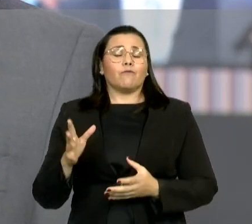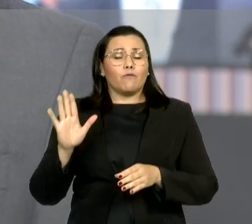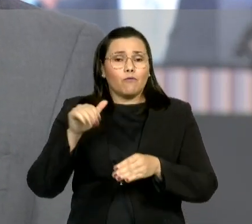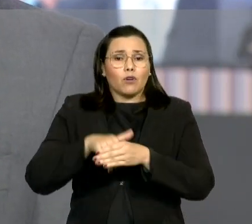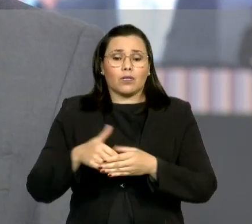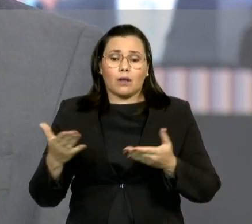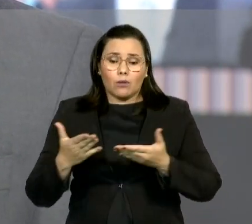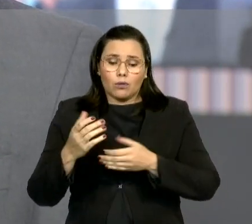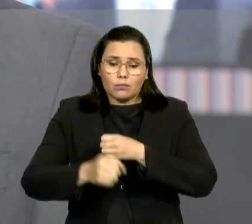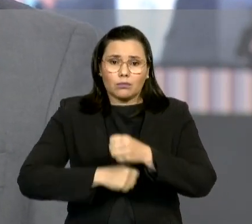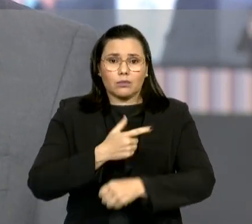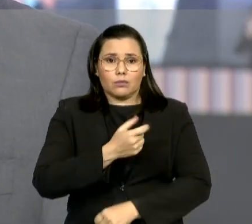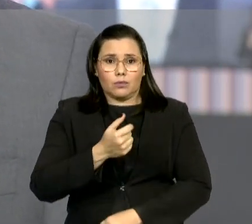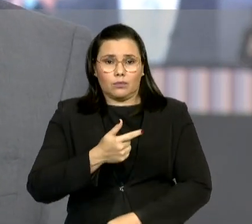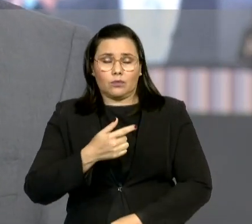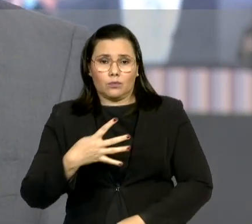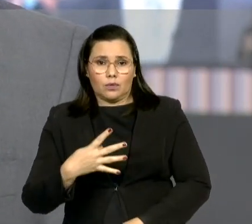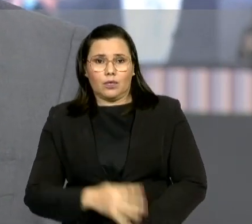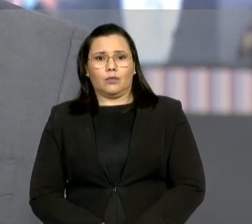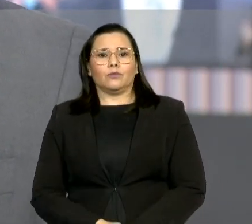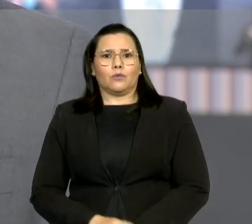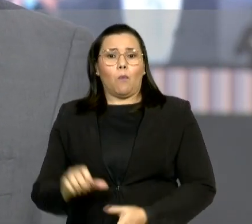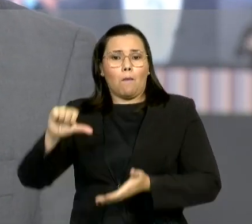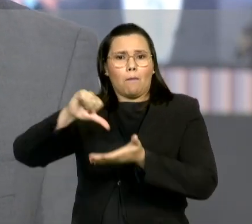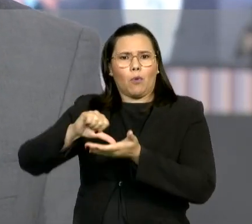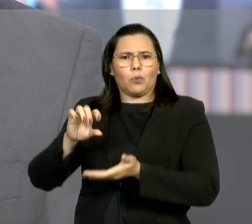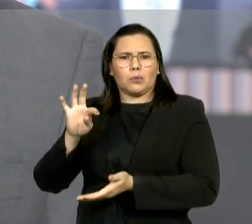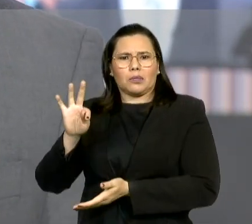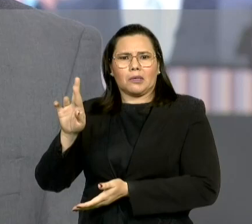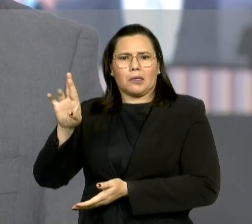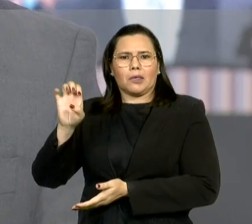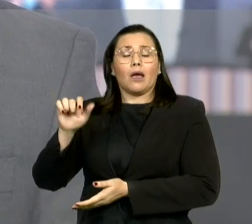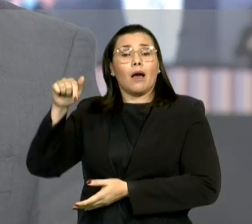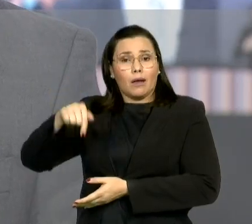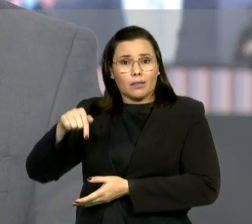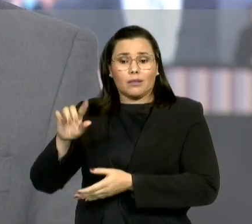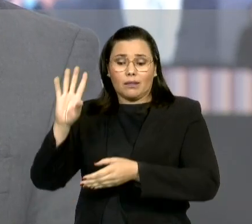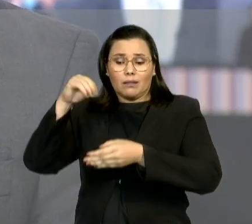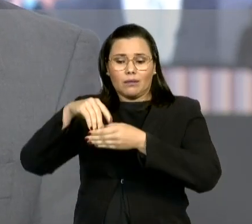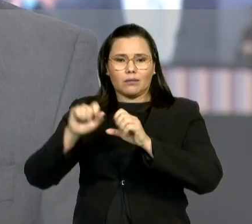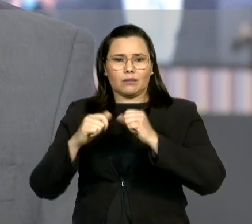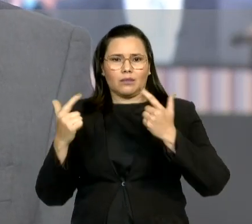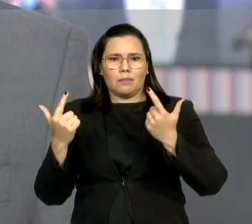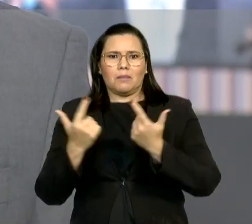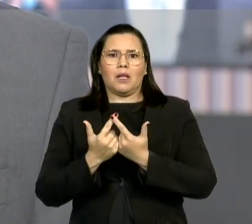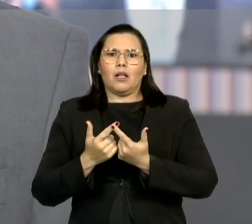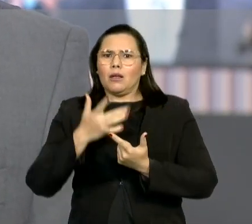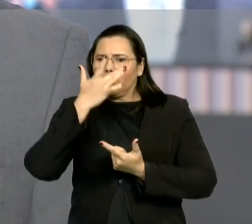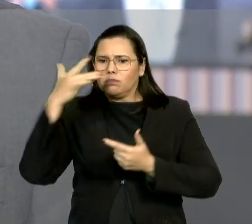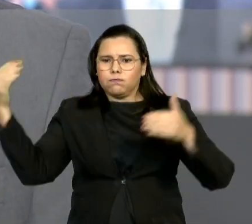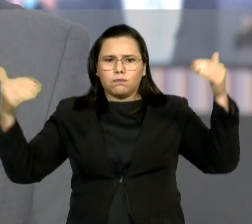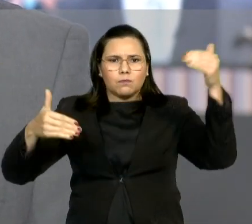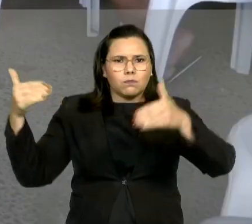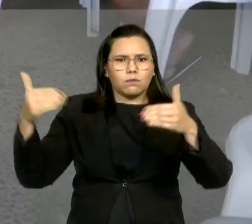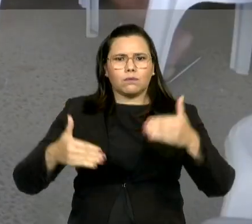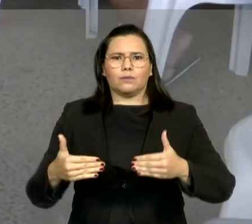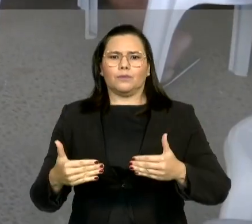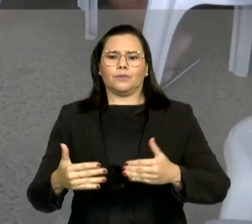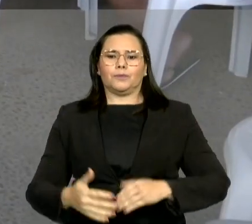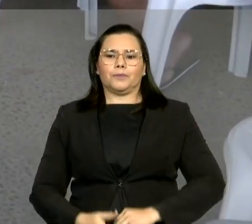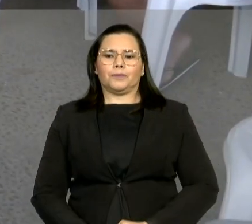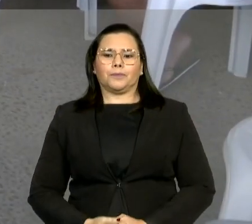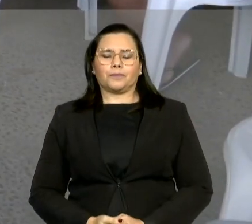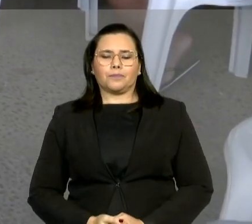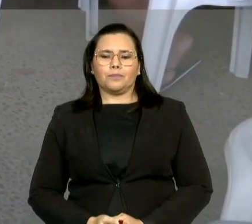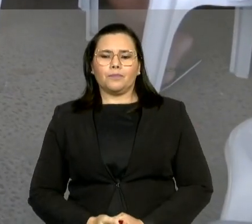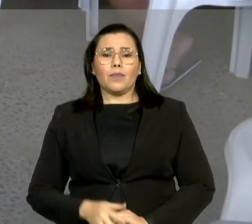ano. O posto do TRE, instalado na Assembleia Legislativa, registrou recorde de atendimentos. A